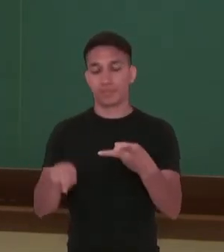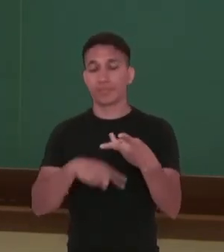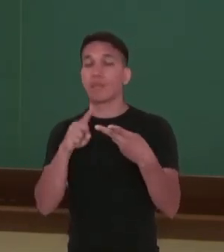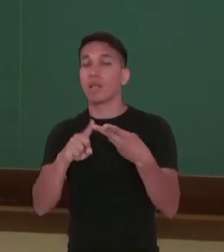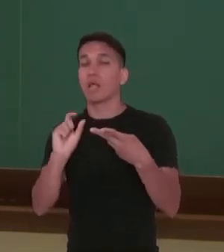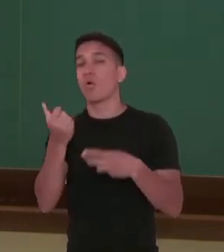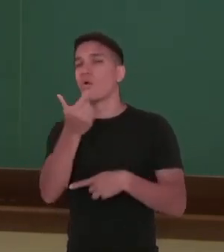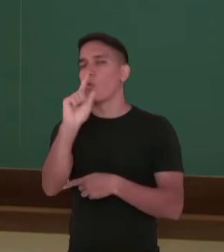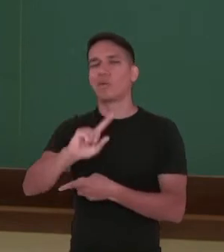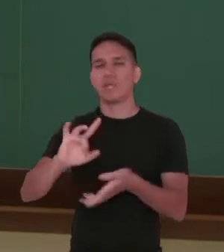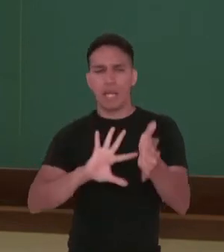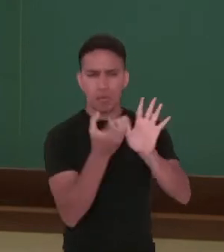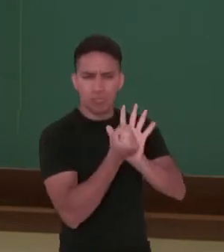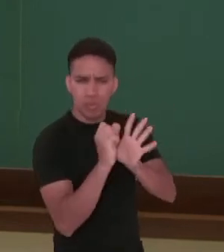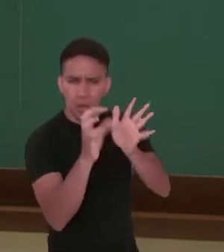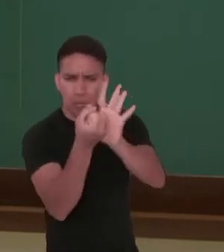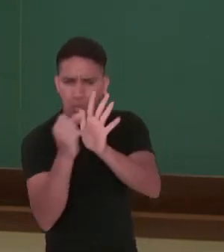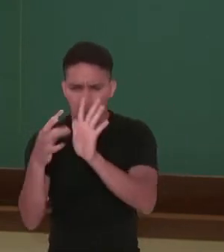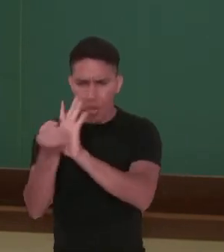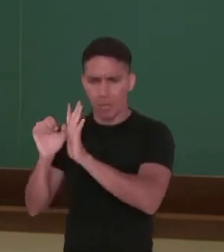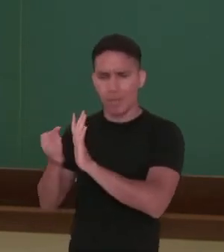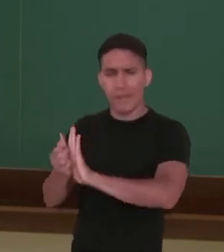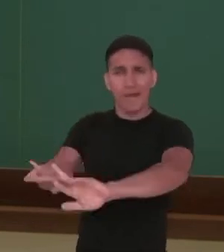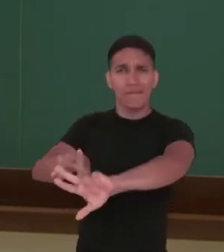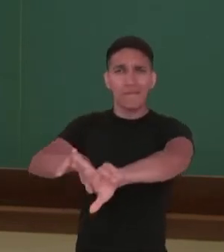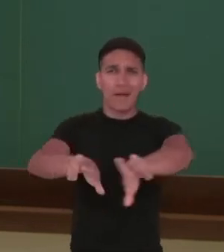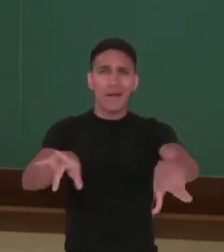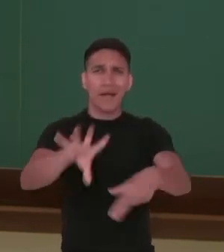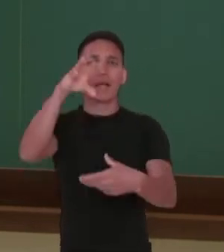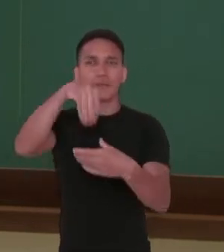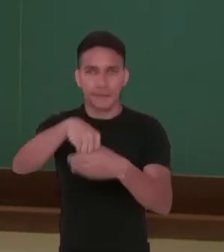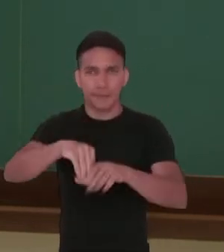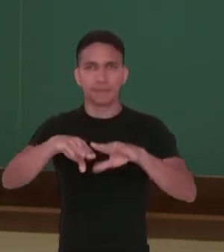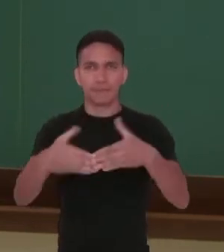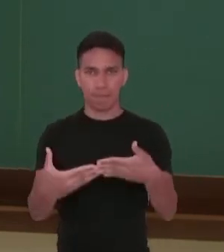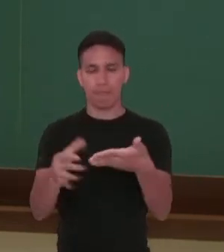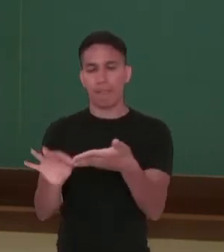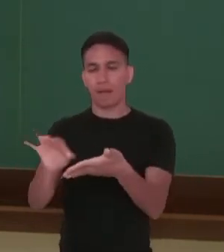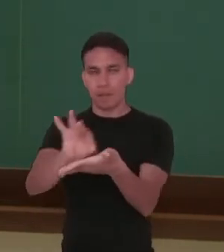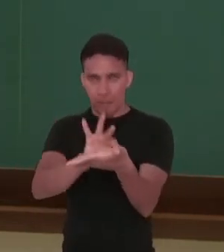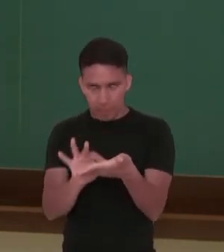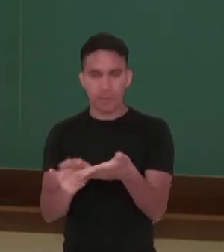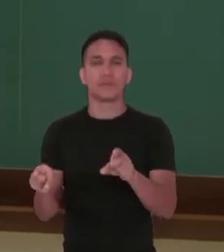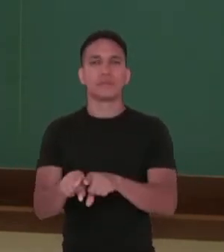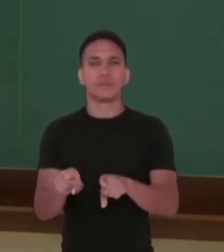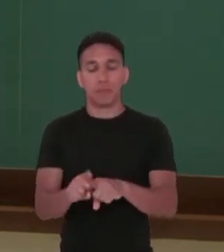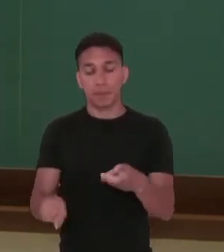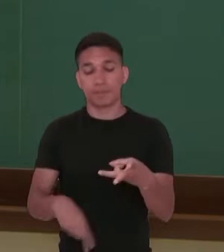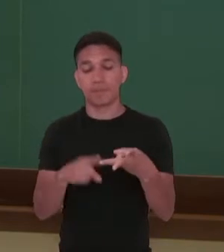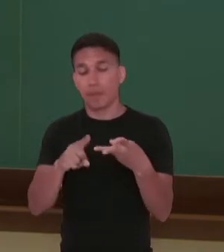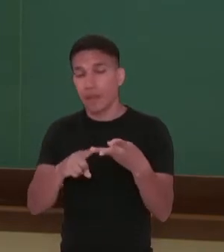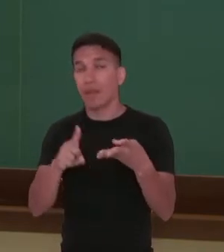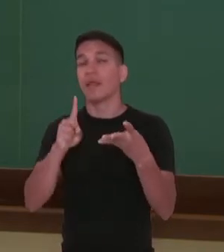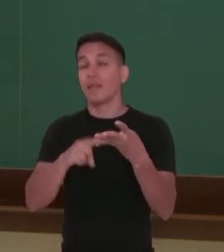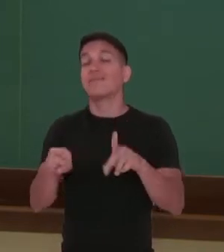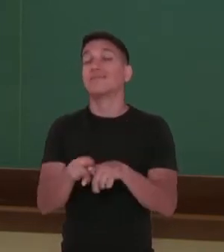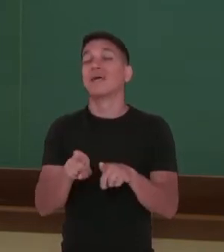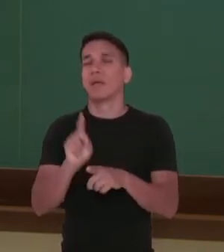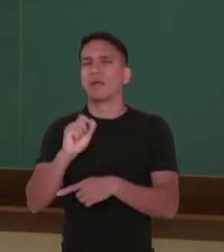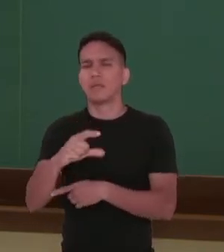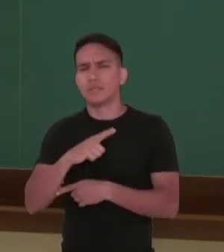se colocam dentro daquele mapa. Você tem ali intensidades, né?